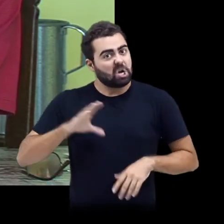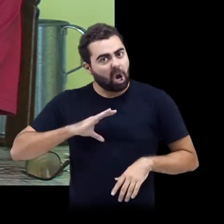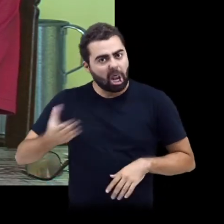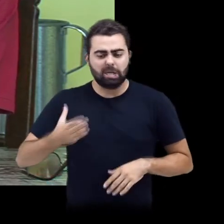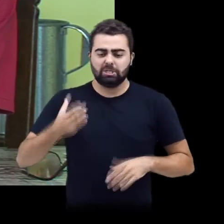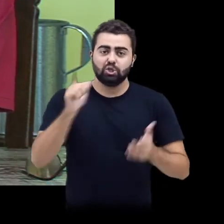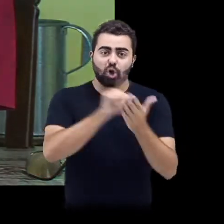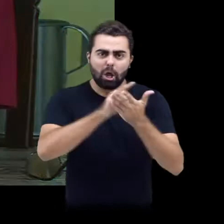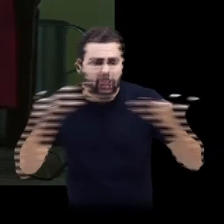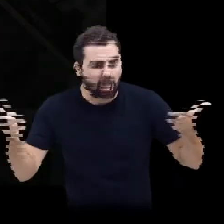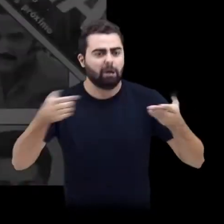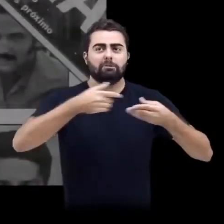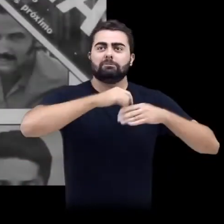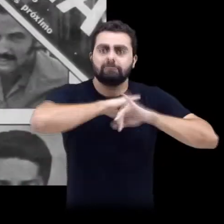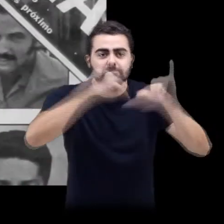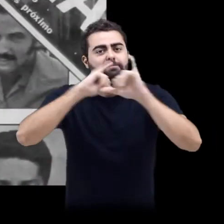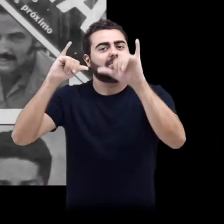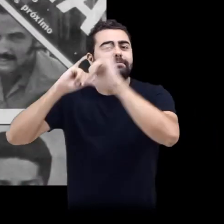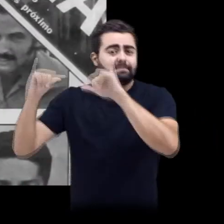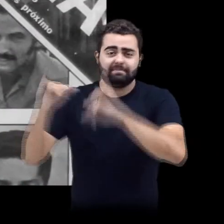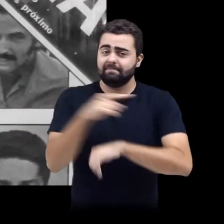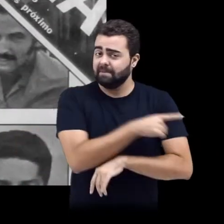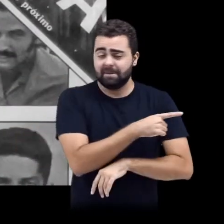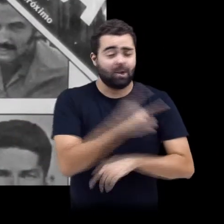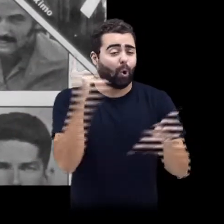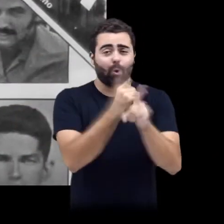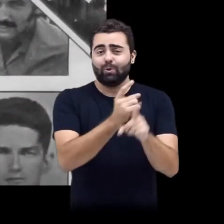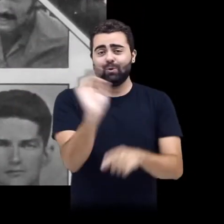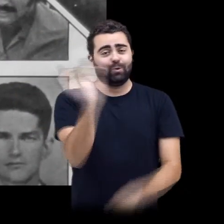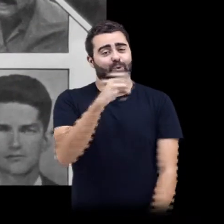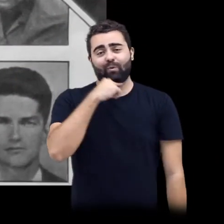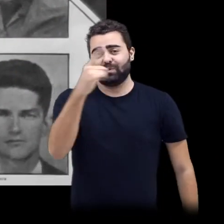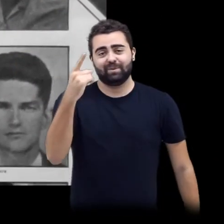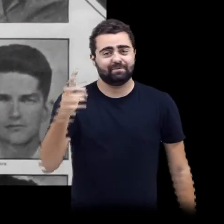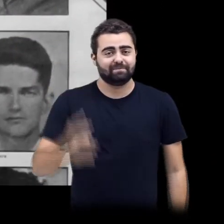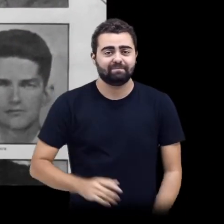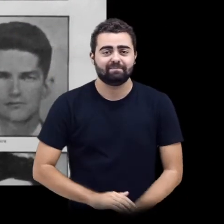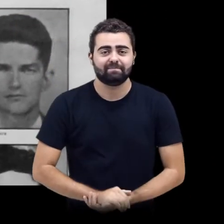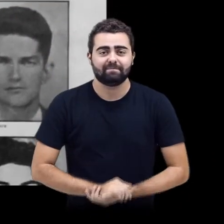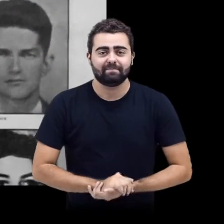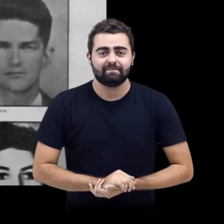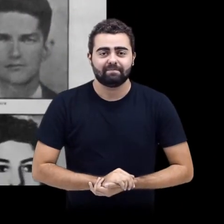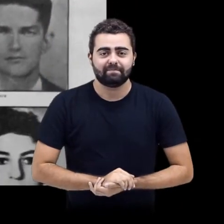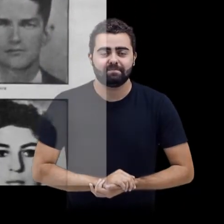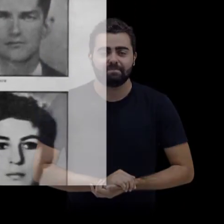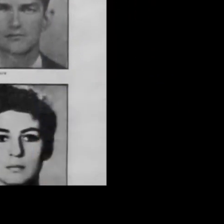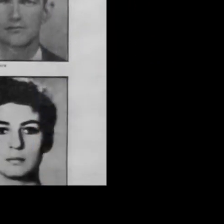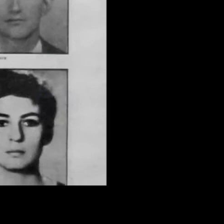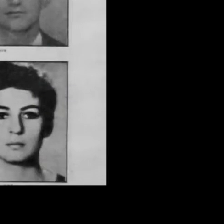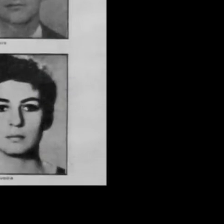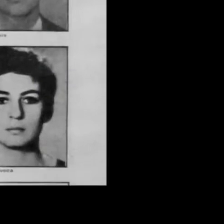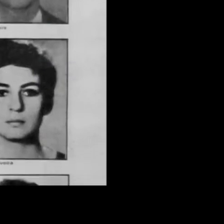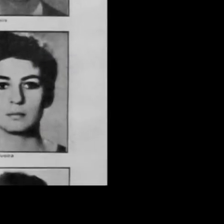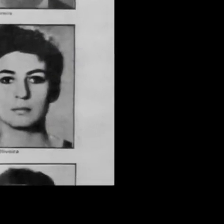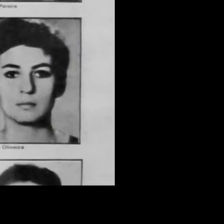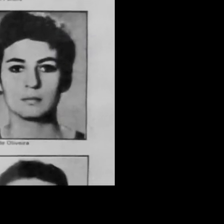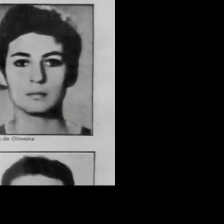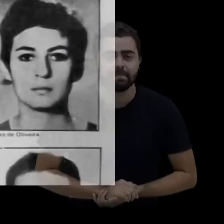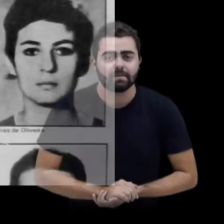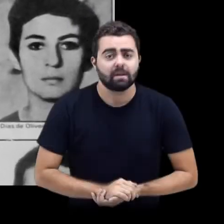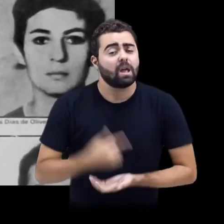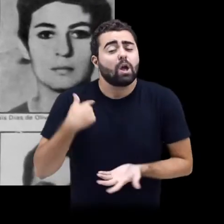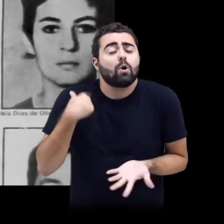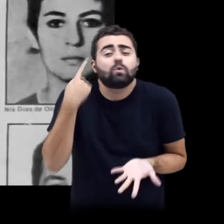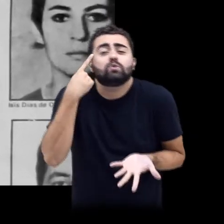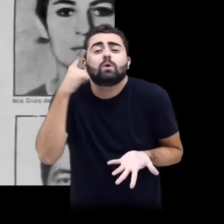ele não entregou e pronto. Cartaz da Anistia Internacional. Procurados. Ausência sofrida, minha